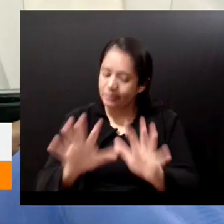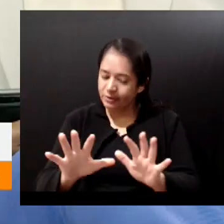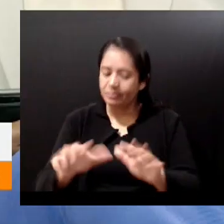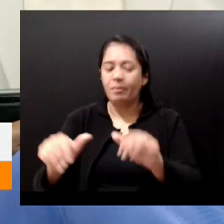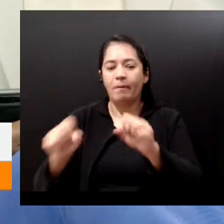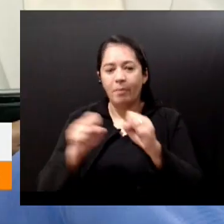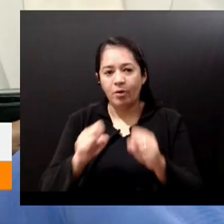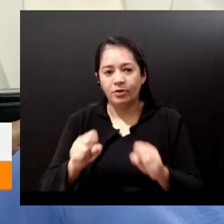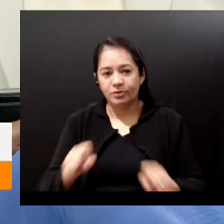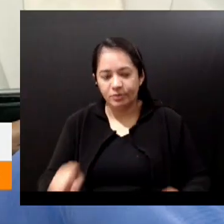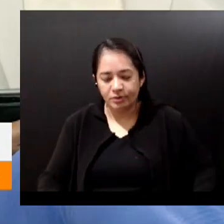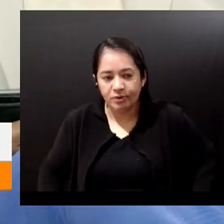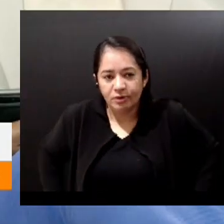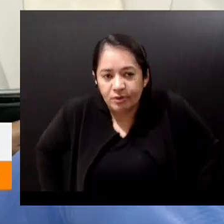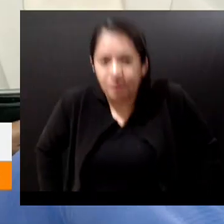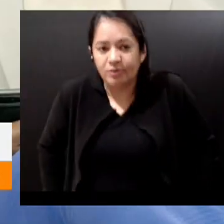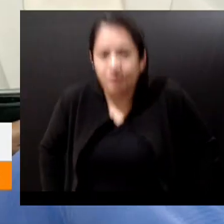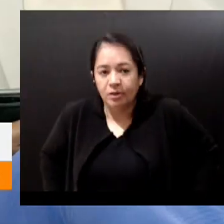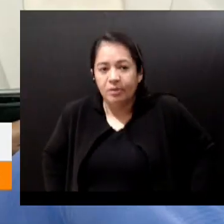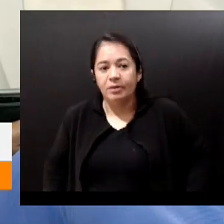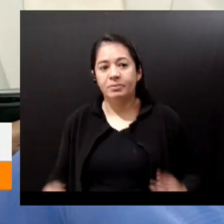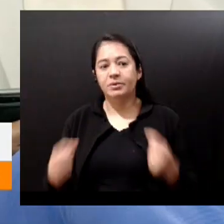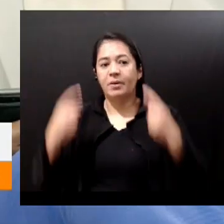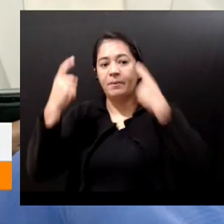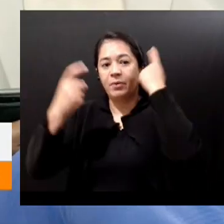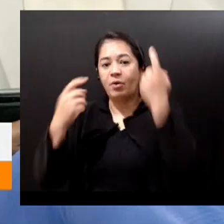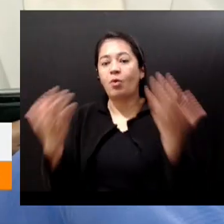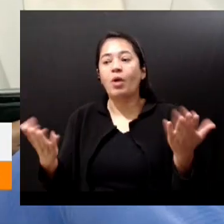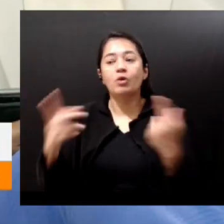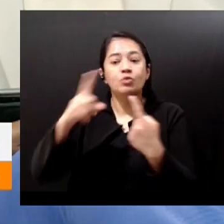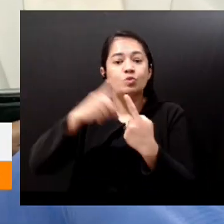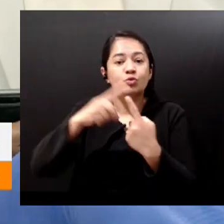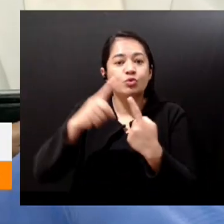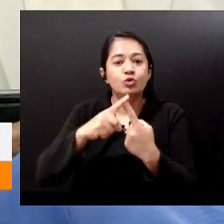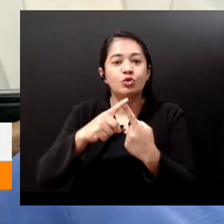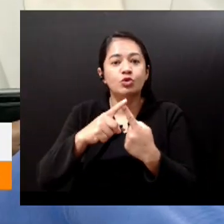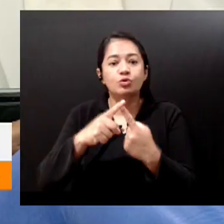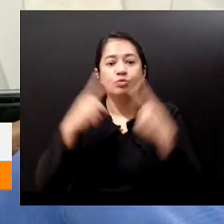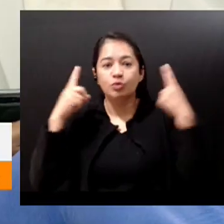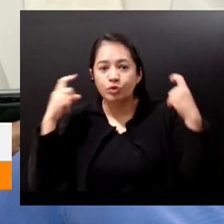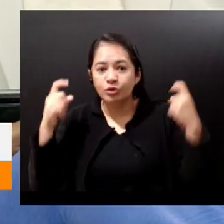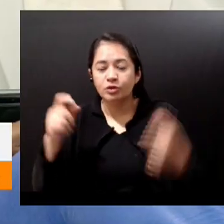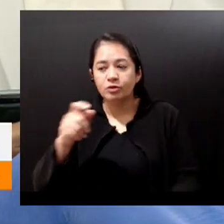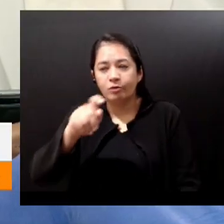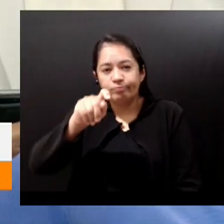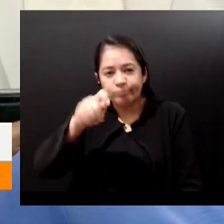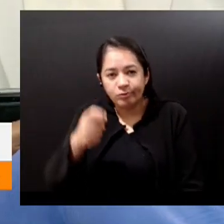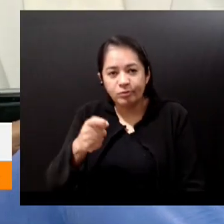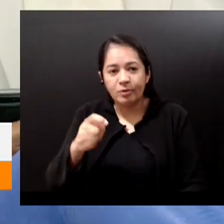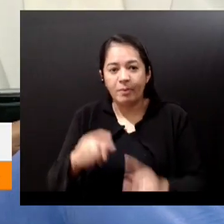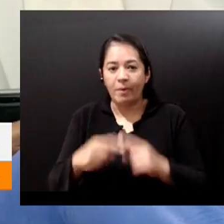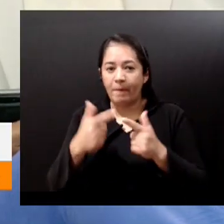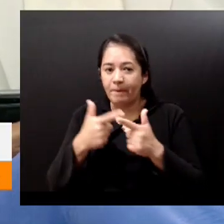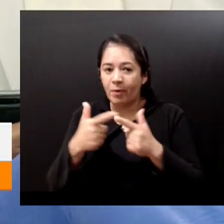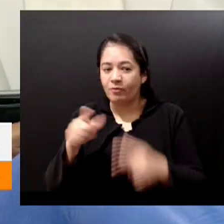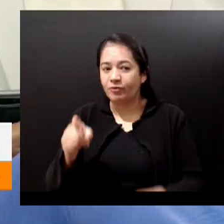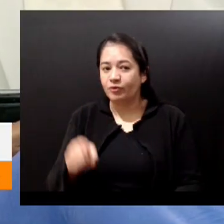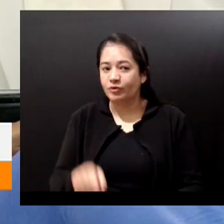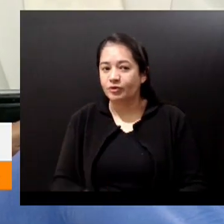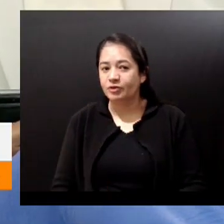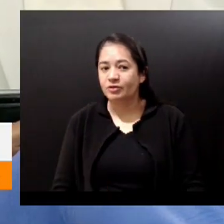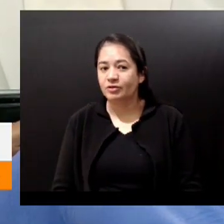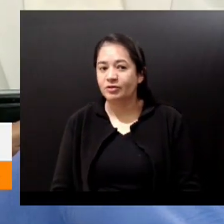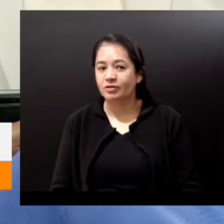deve se preocupar aí qual é o tipo de som, qual é o tipo de altura, mas não é problema você, assim, ouvir, ter alguma coisa no